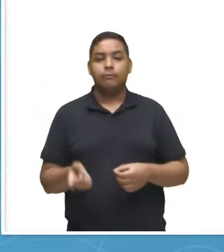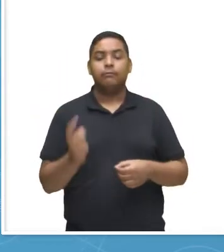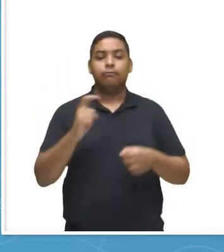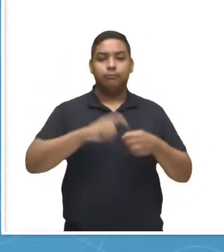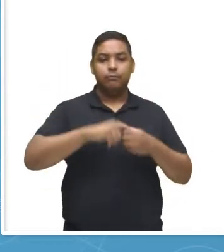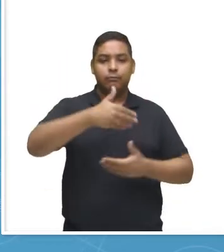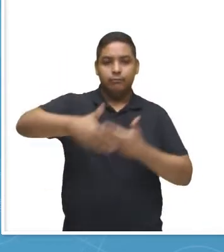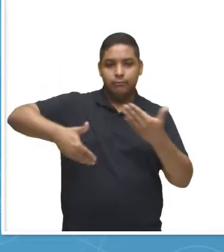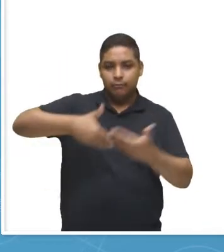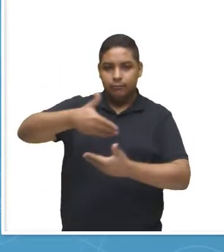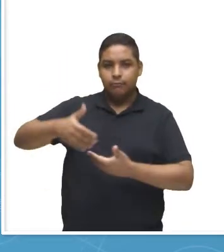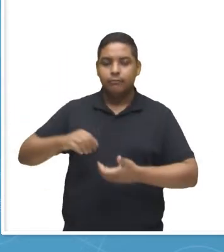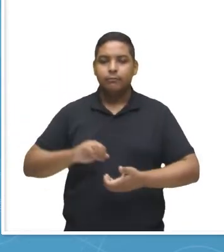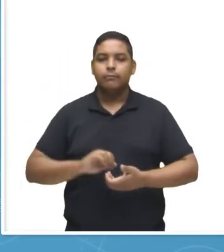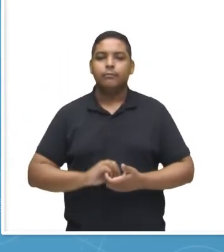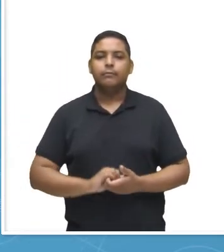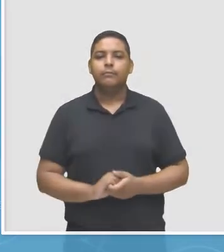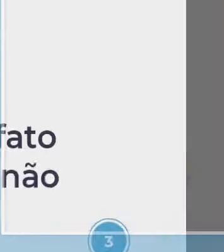interatividade.